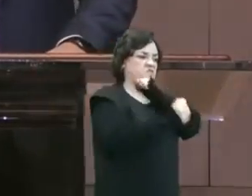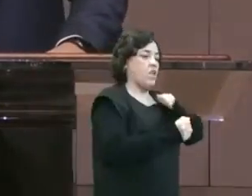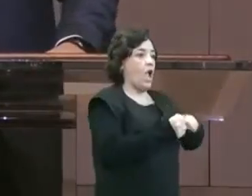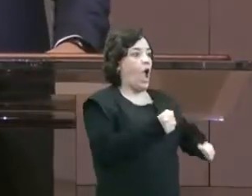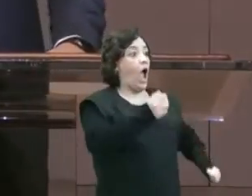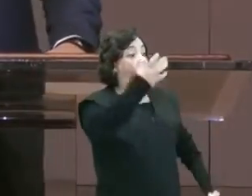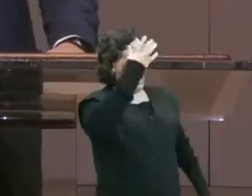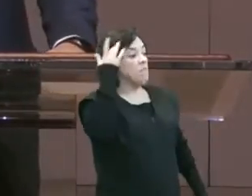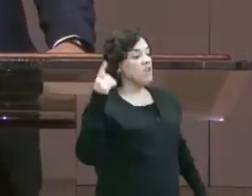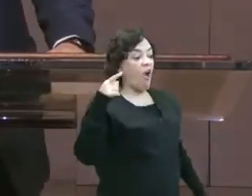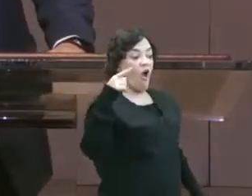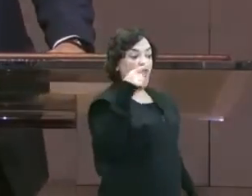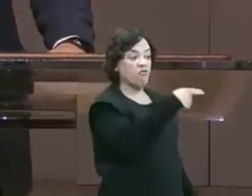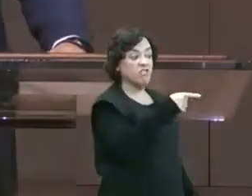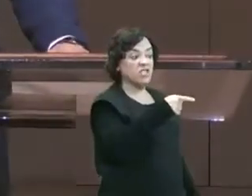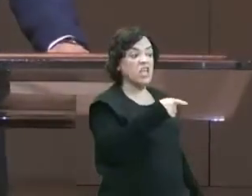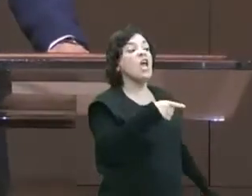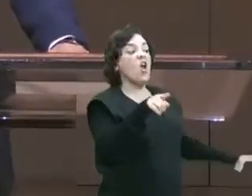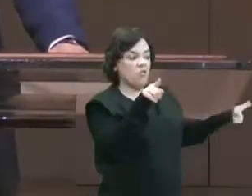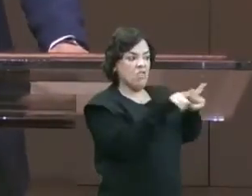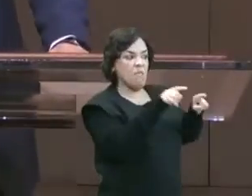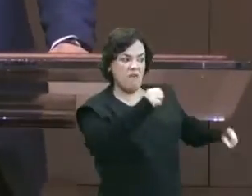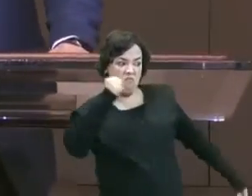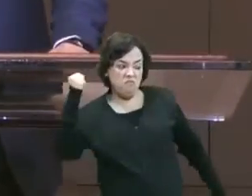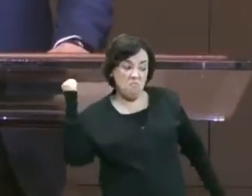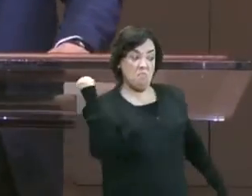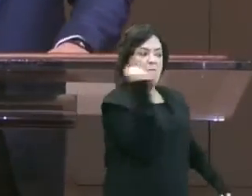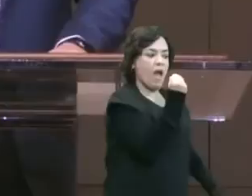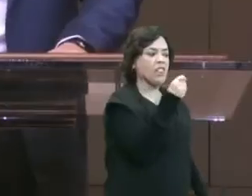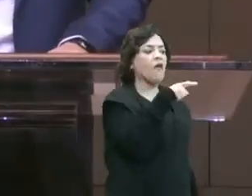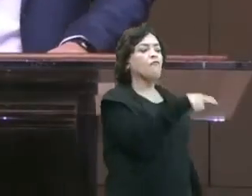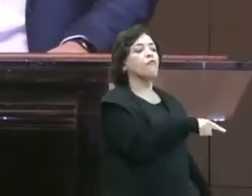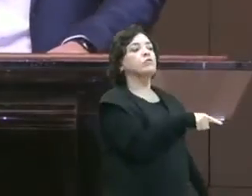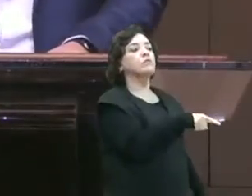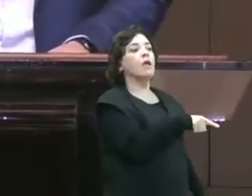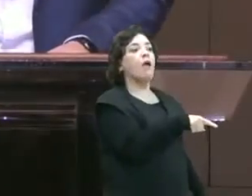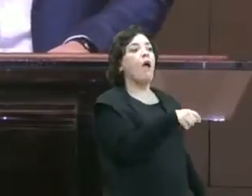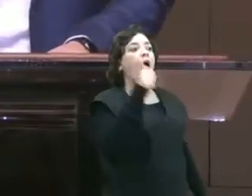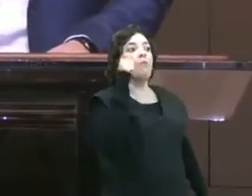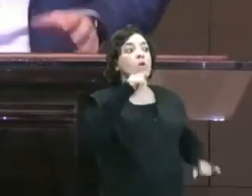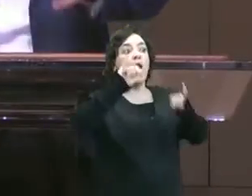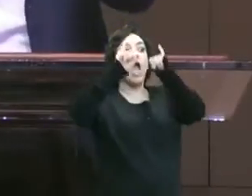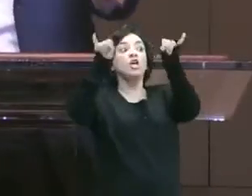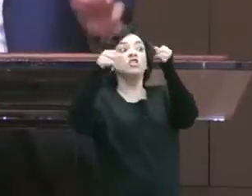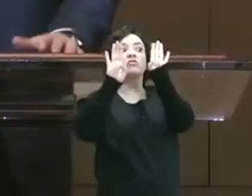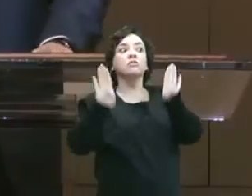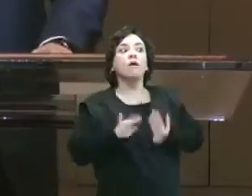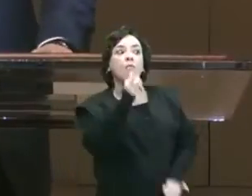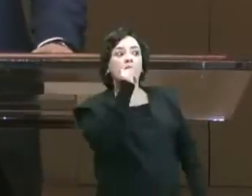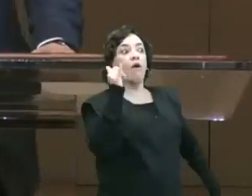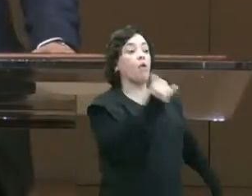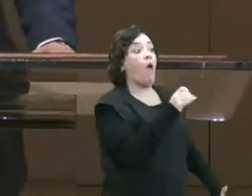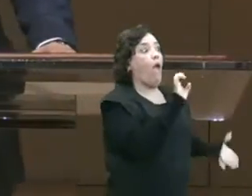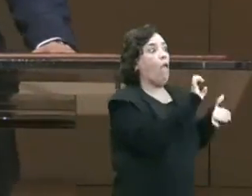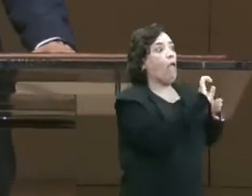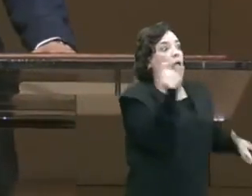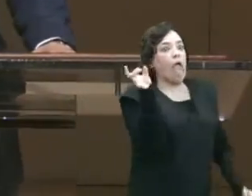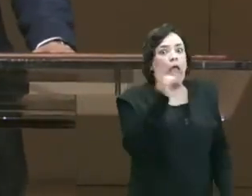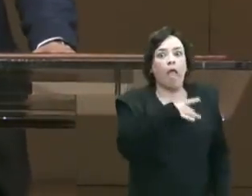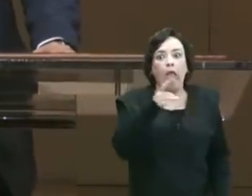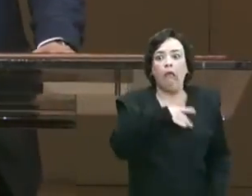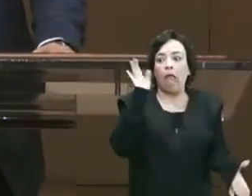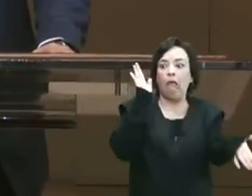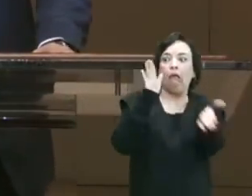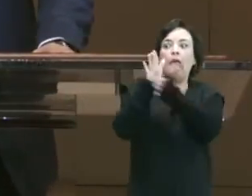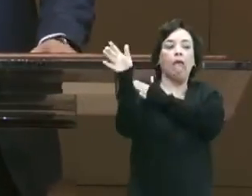amanhã nesta hora eu não faça com a sua vida o que você fez com a deles. Elias teve medo e fugiu para